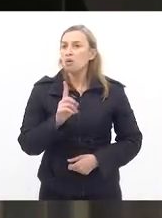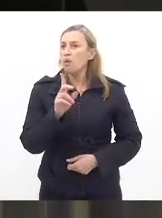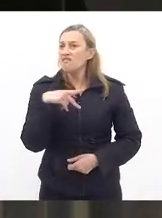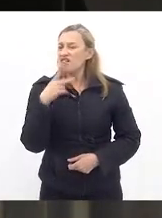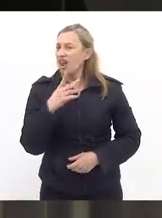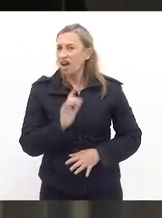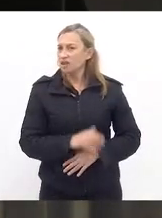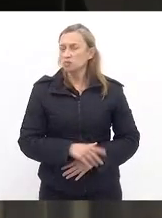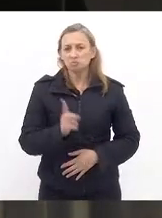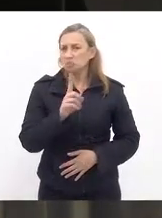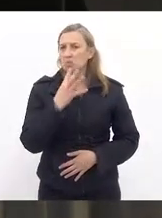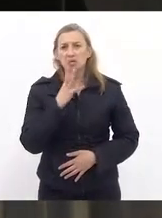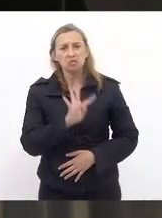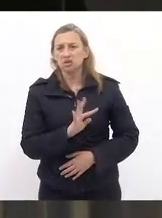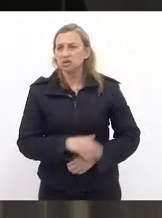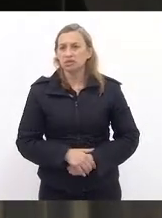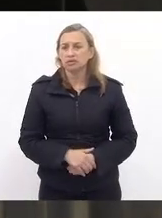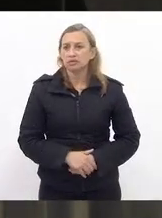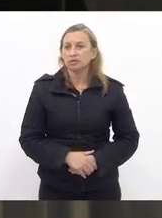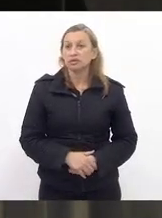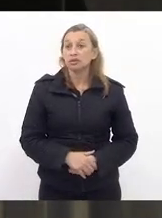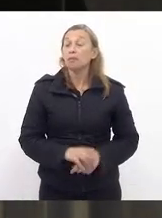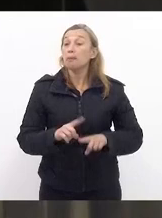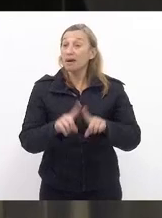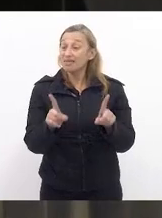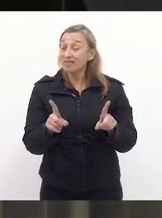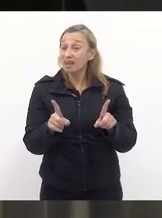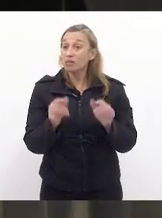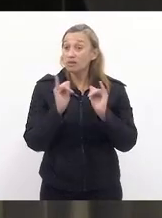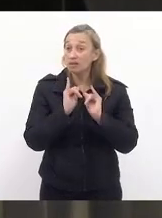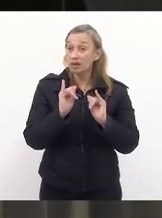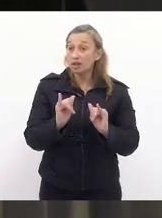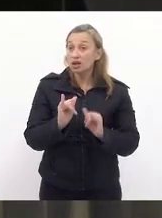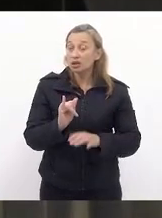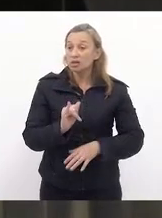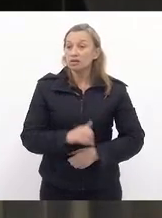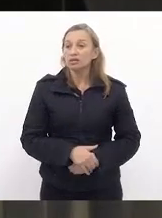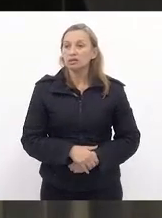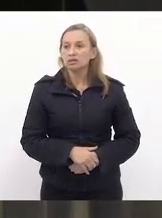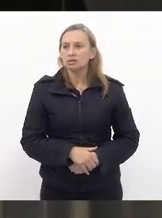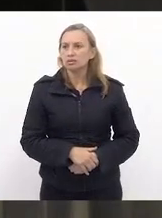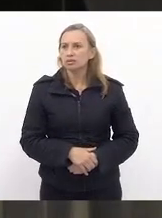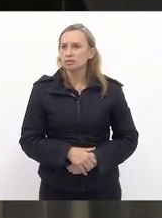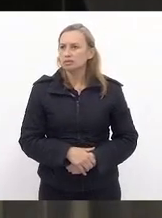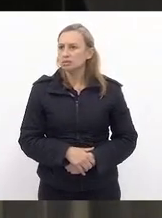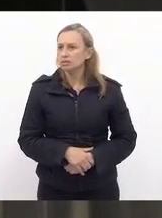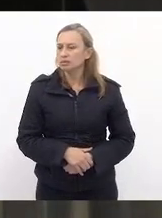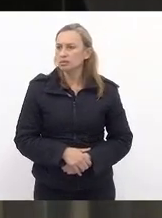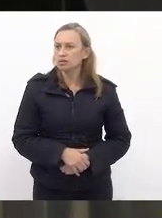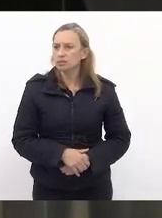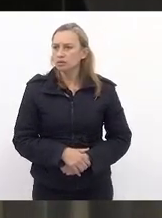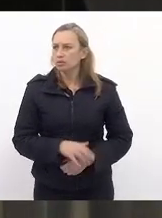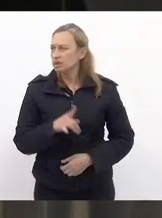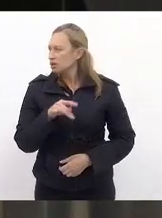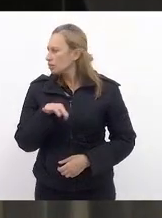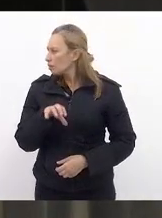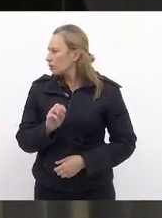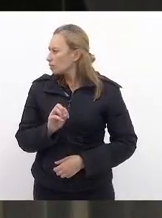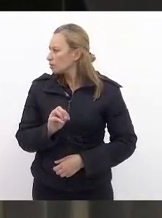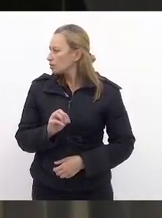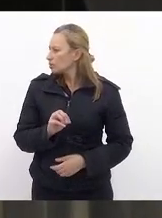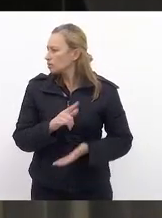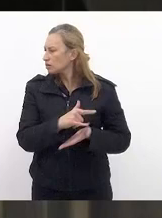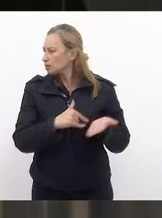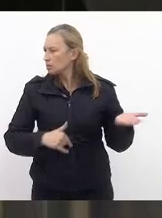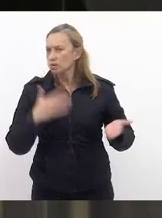não é falado porque não é conhecido mas é uma declaração sobre a ética de certificados e passaportes vacinar de